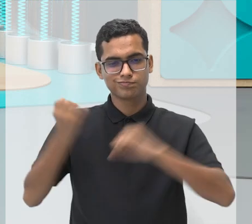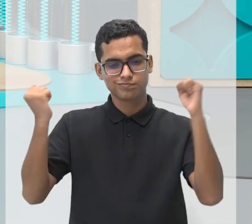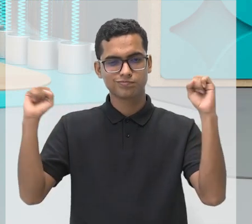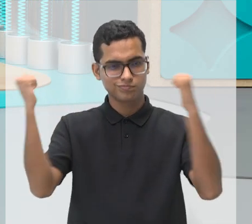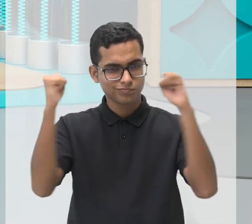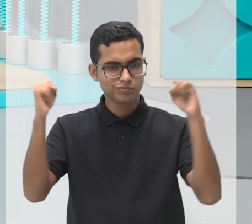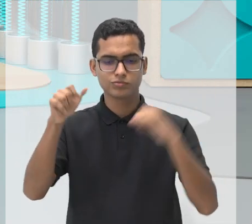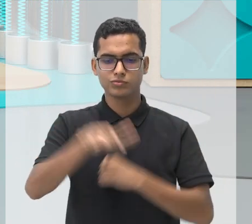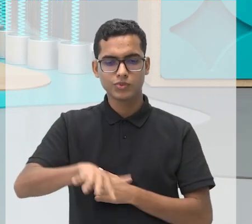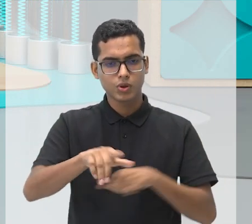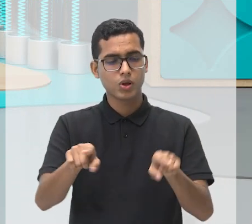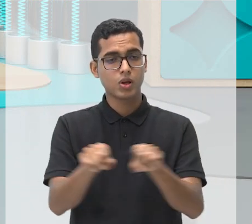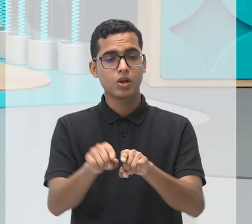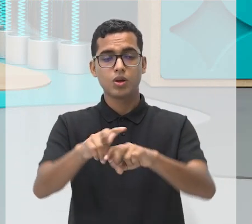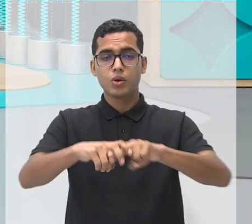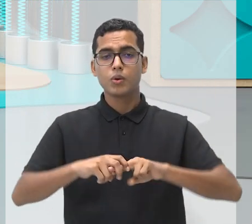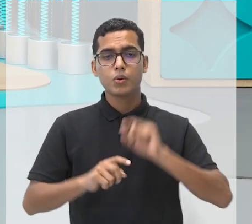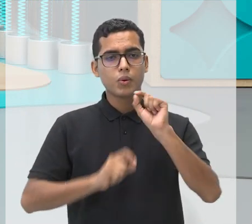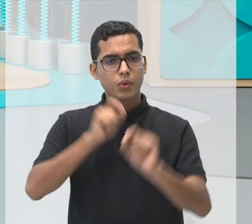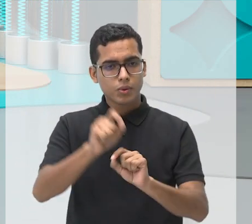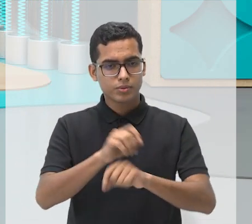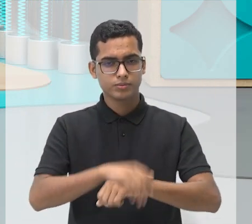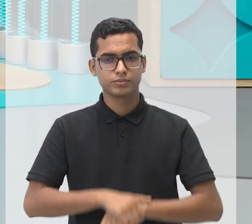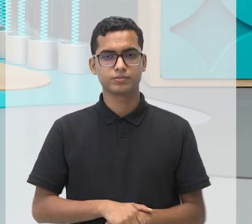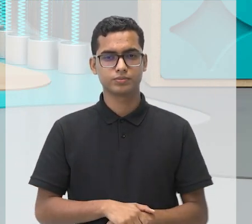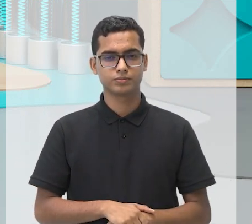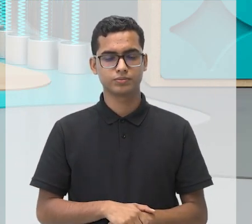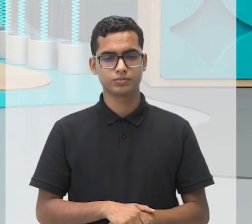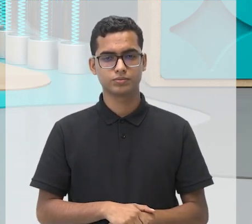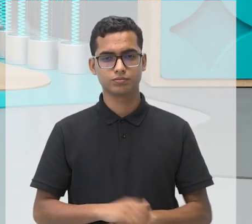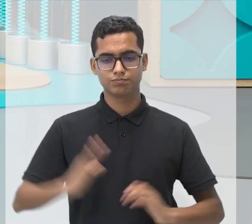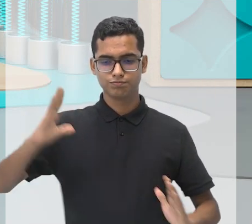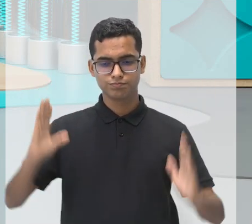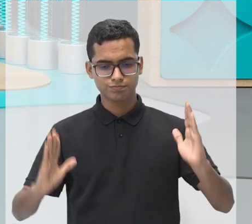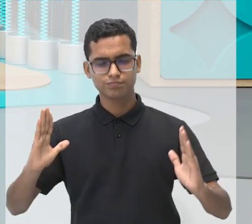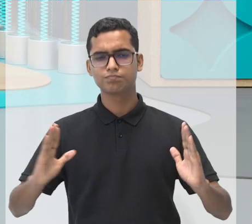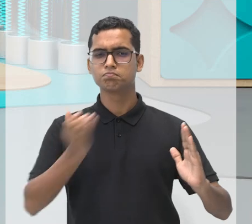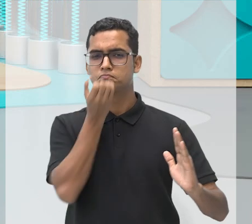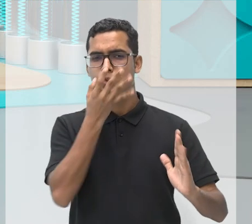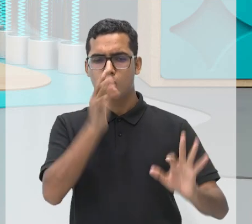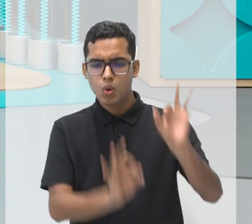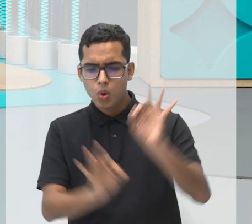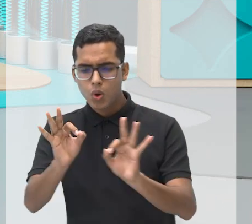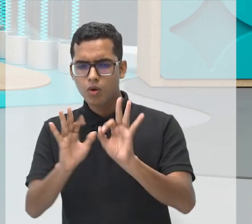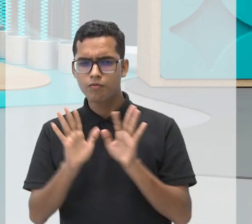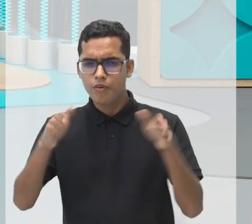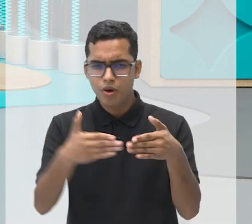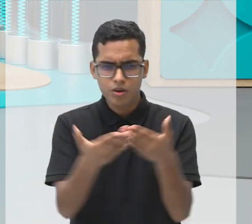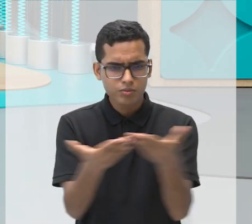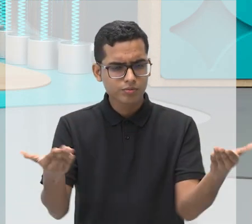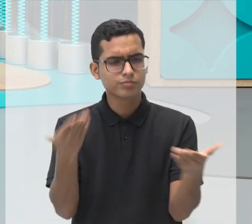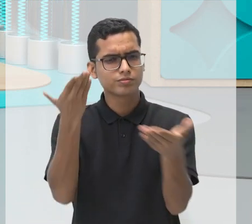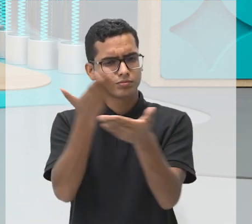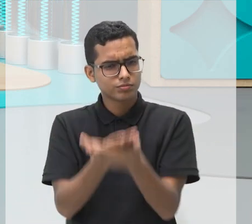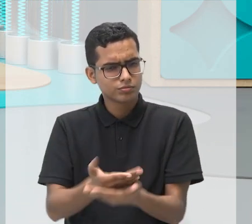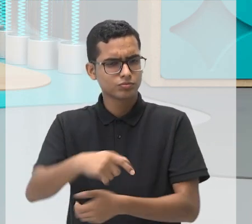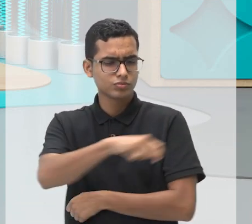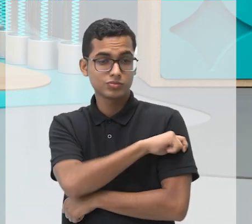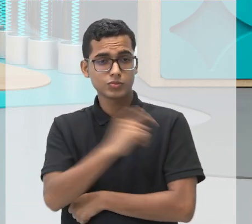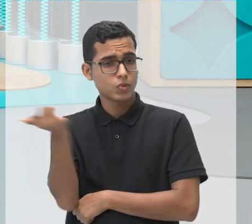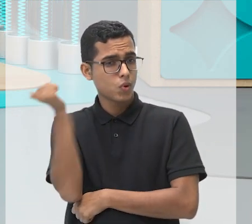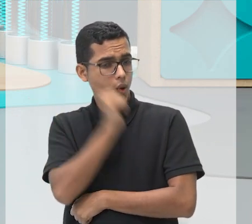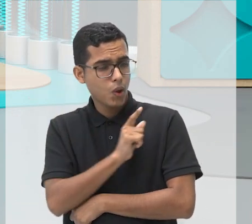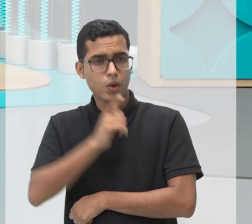elas são o momento mais especial, planejado e projetado para vocês, para que vocês